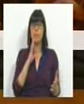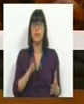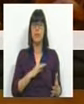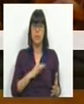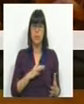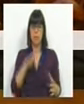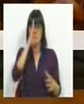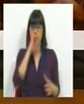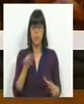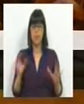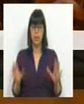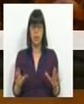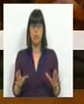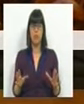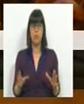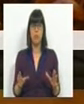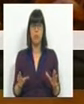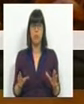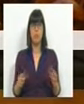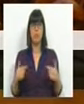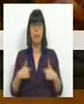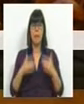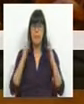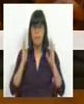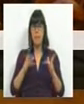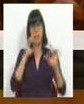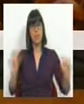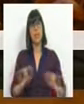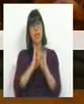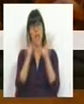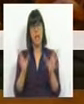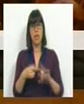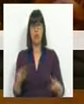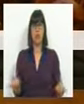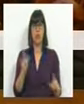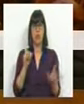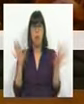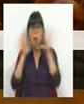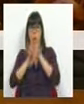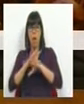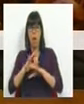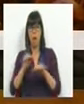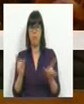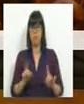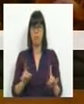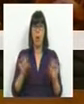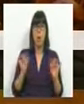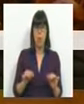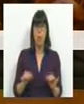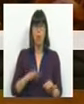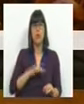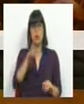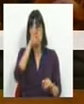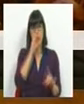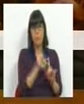Senhores ministros, nós precisávamos de clareza e não de opacidade. Hoje, os